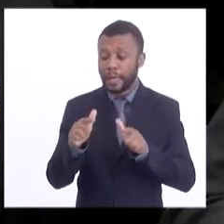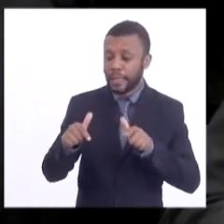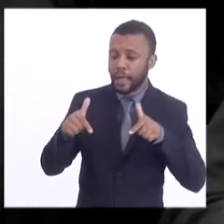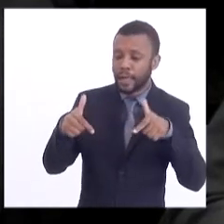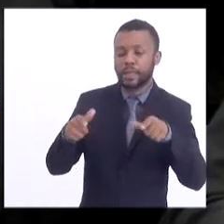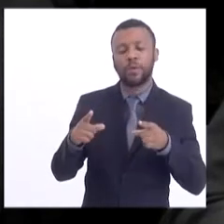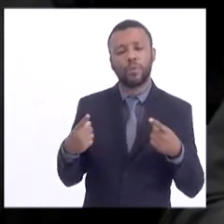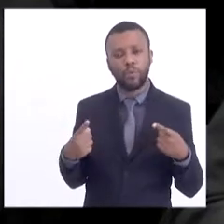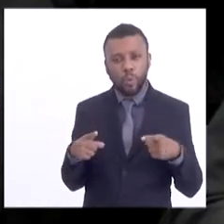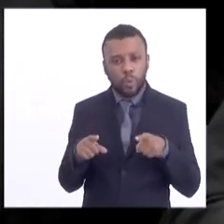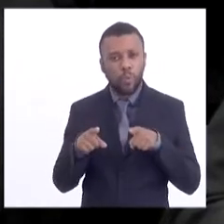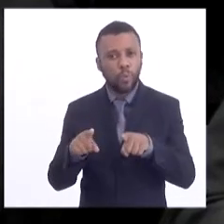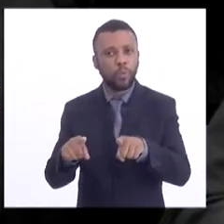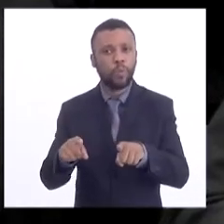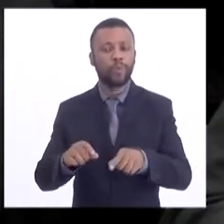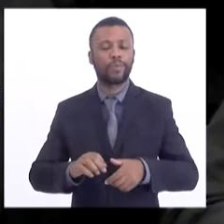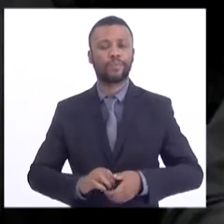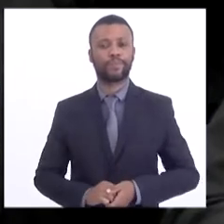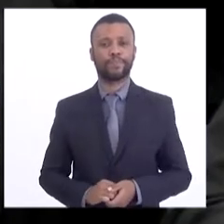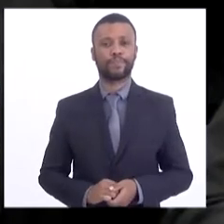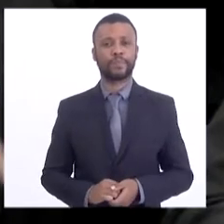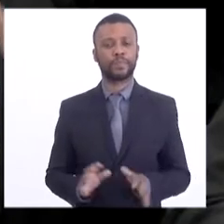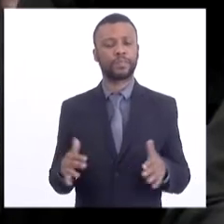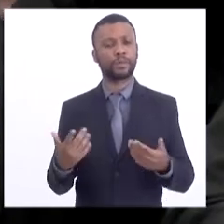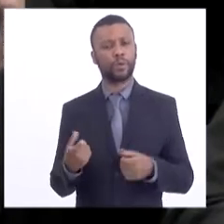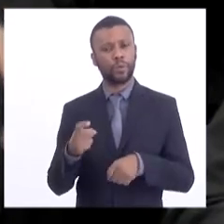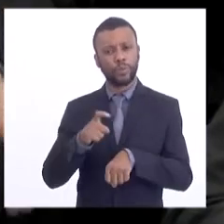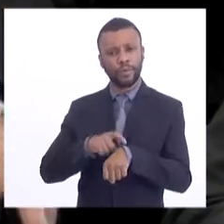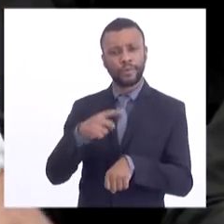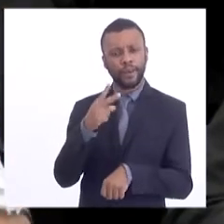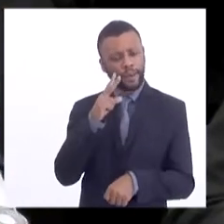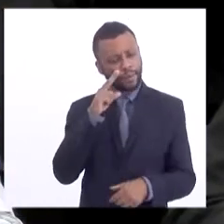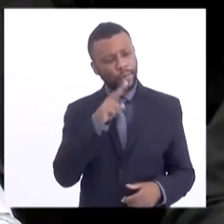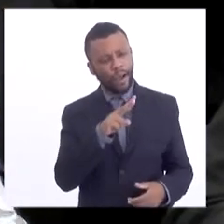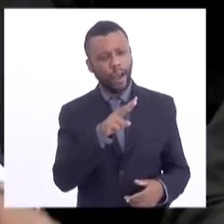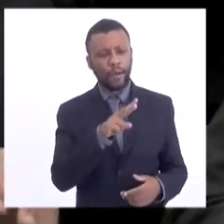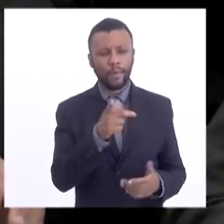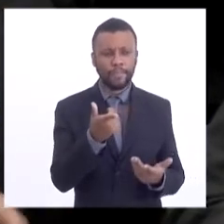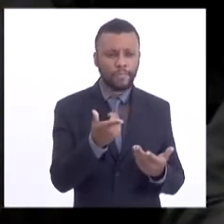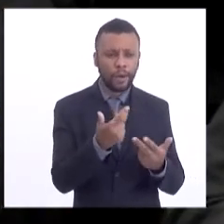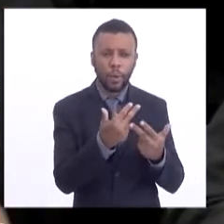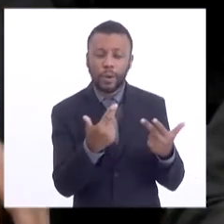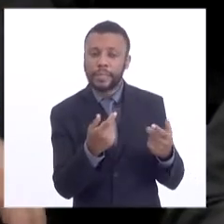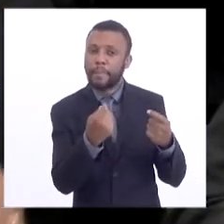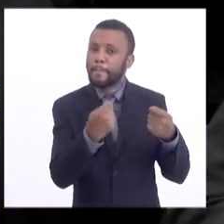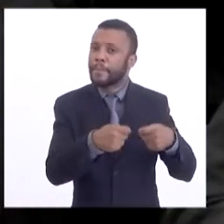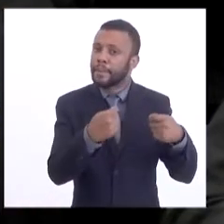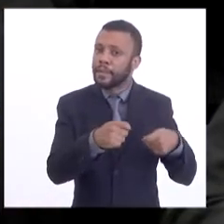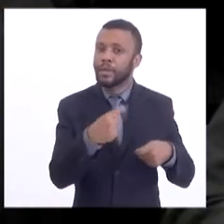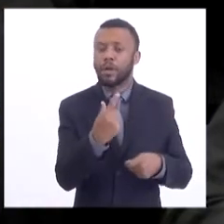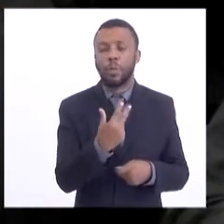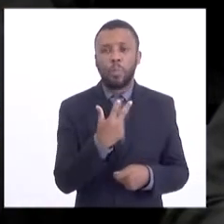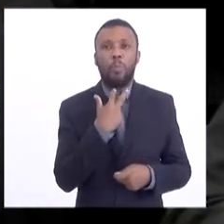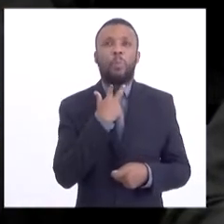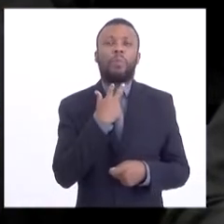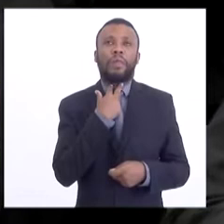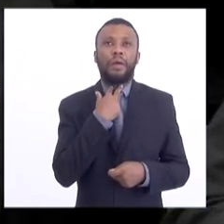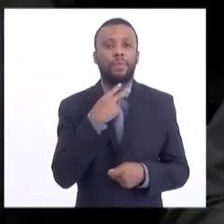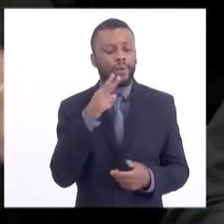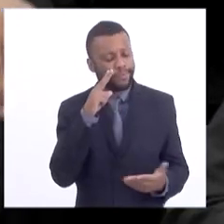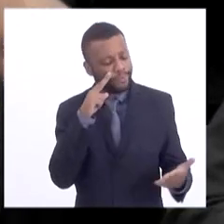logo quando a gente vai olhar uma determinada necessidade mas não podemos olhar